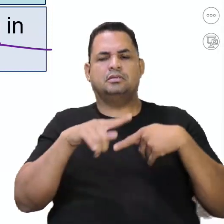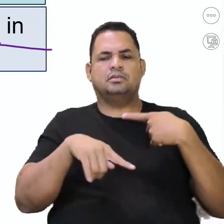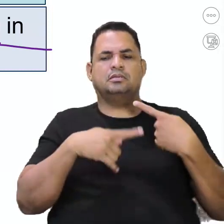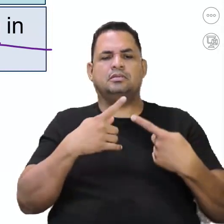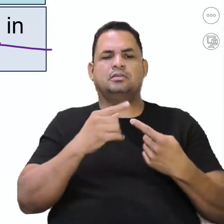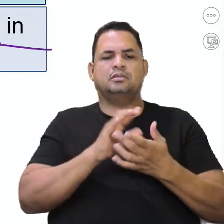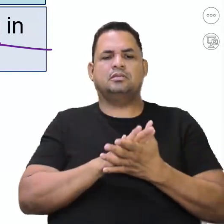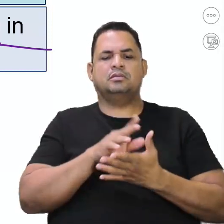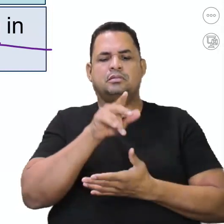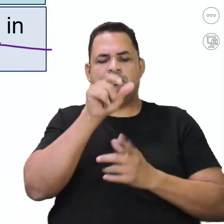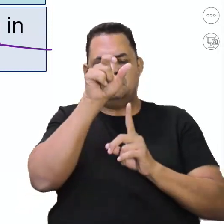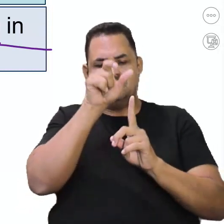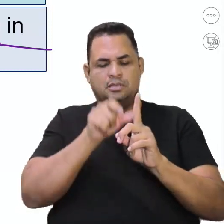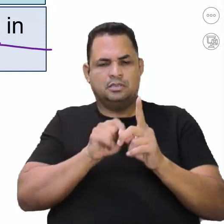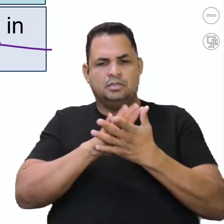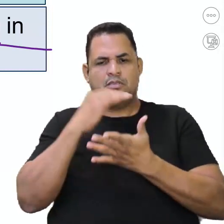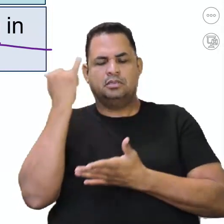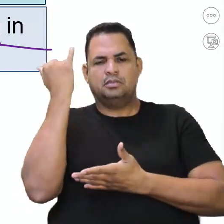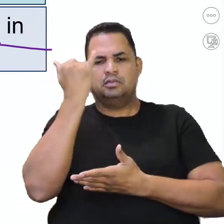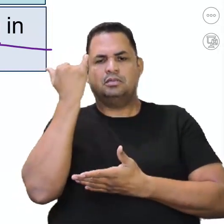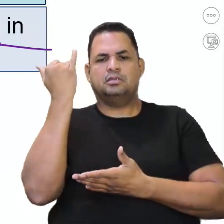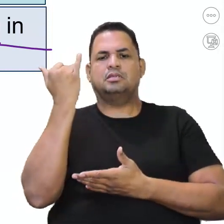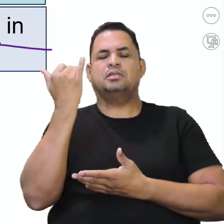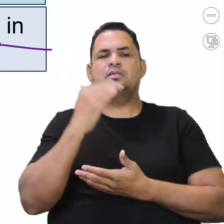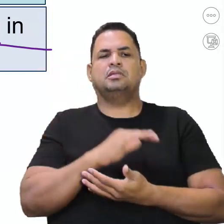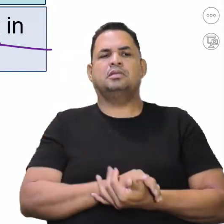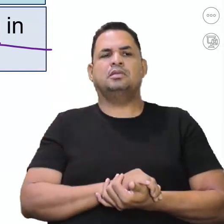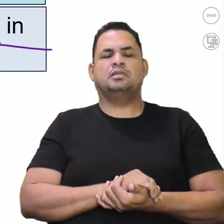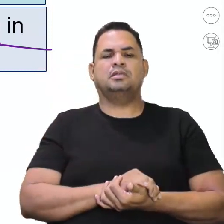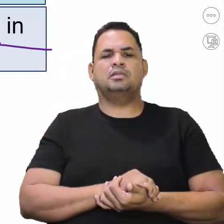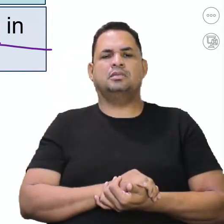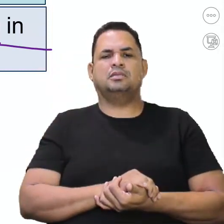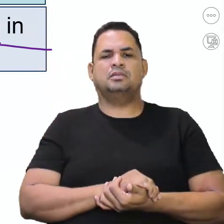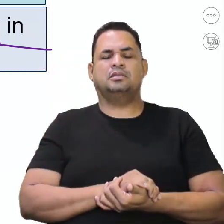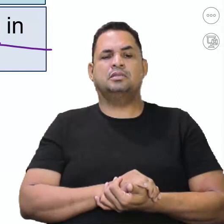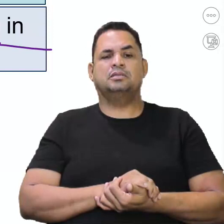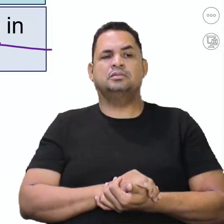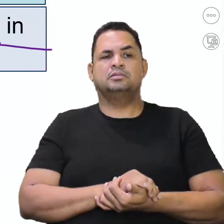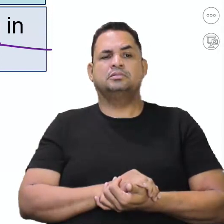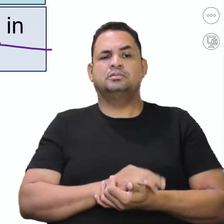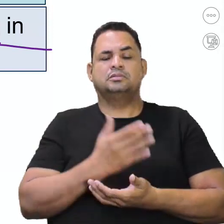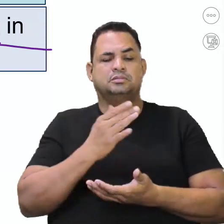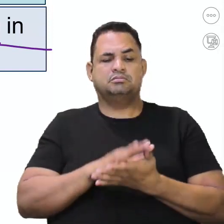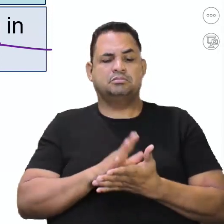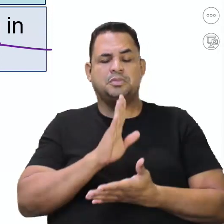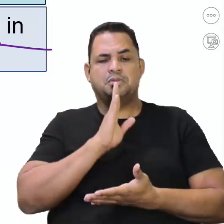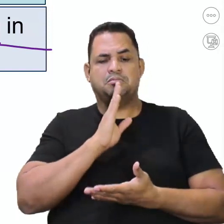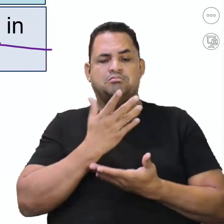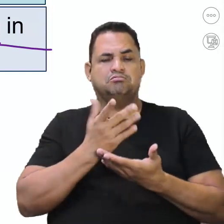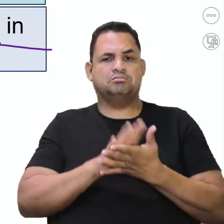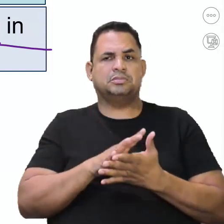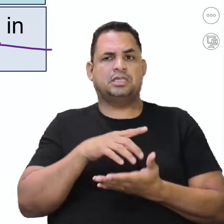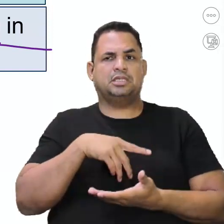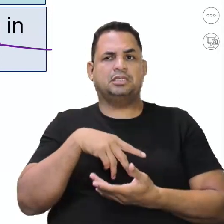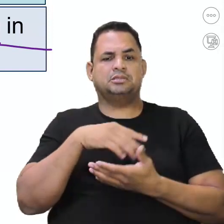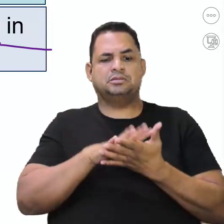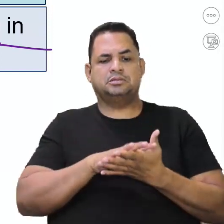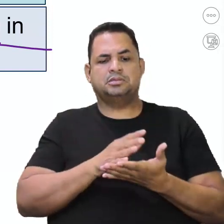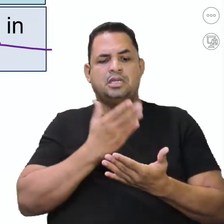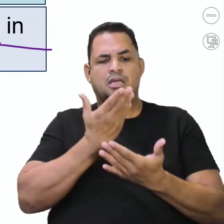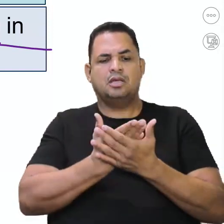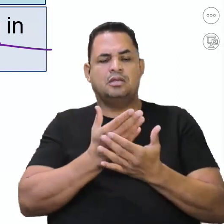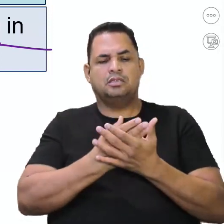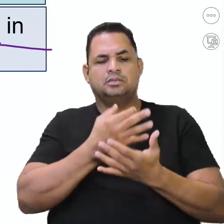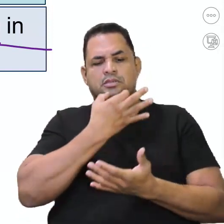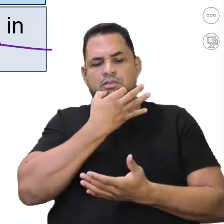inclusive, é uma personagem muito importante. Ela, não sei se vocês conhecem, mas tem muito nas aulas de inglês, de